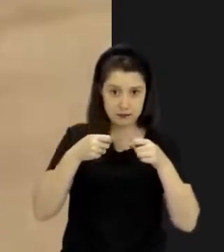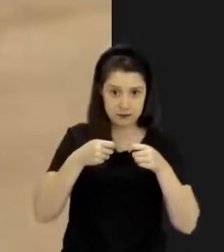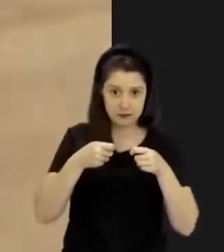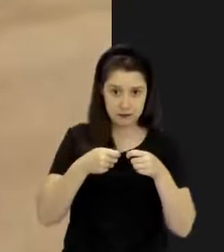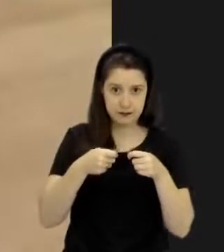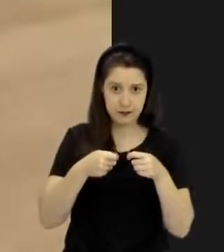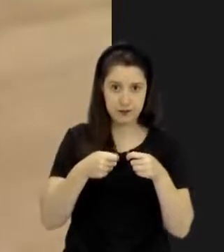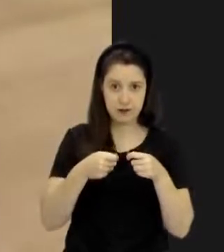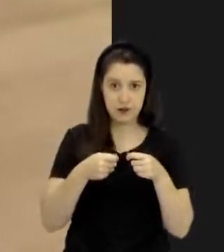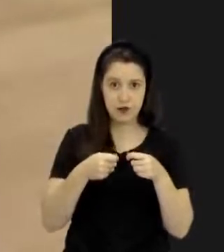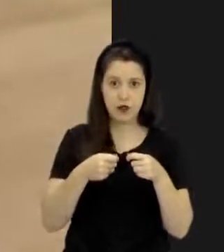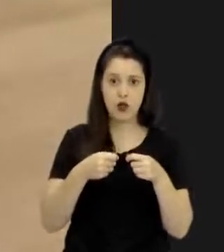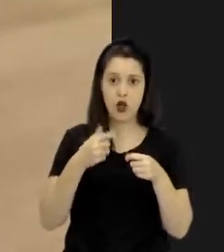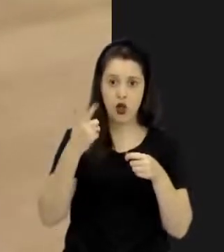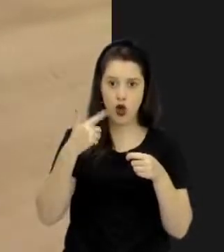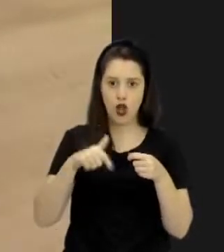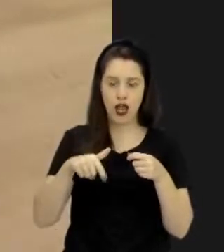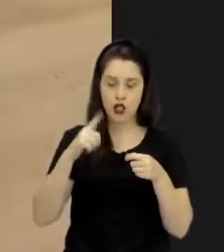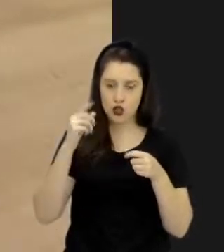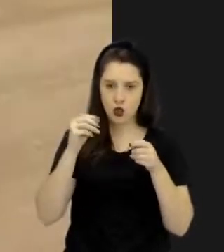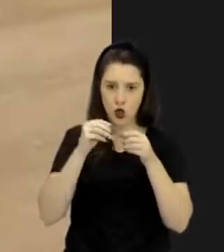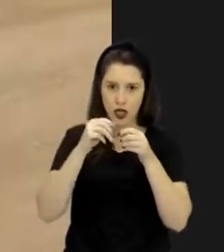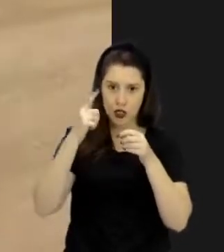Vamos colocar novamente aqui para...